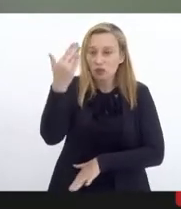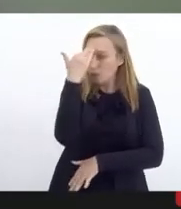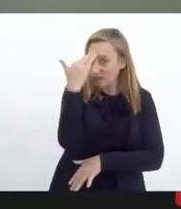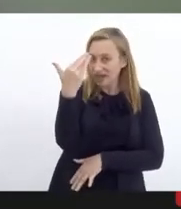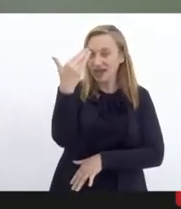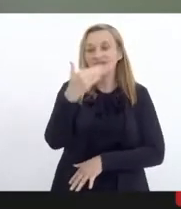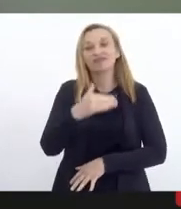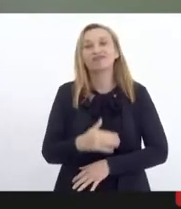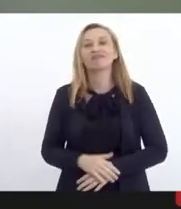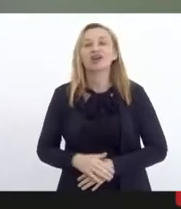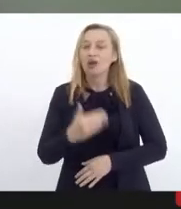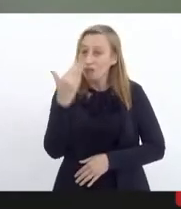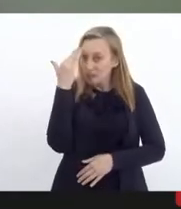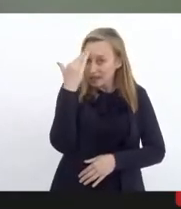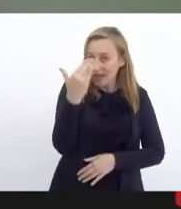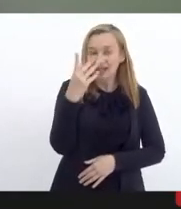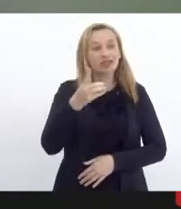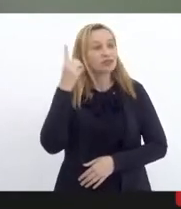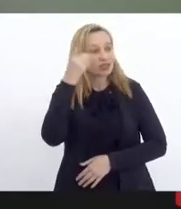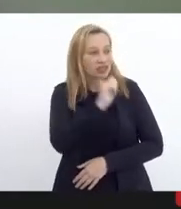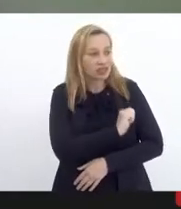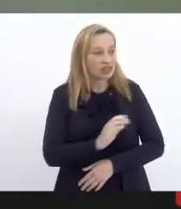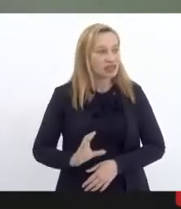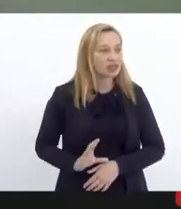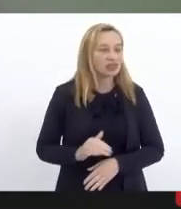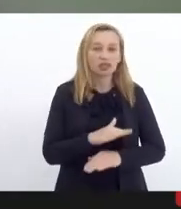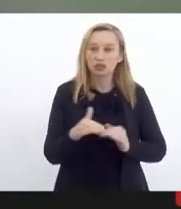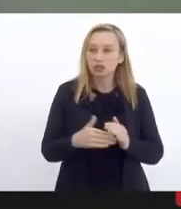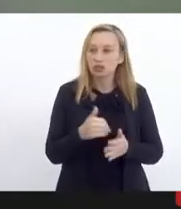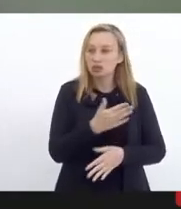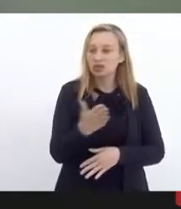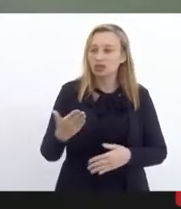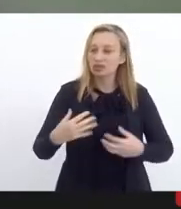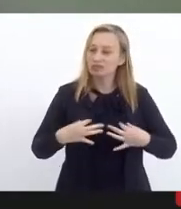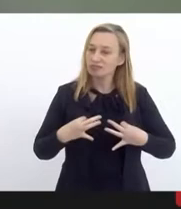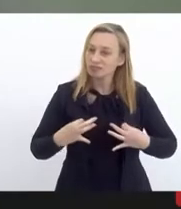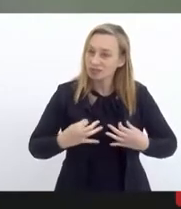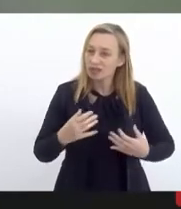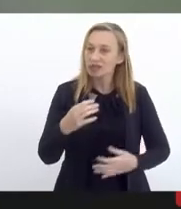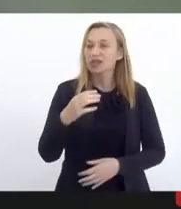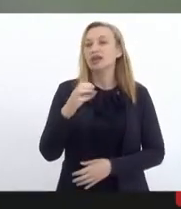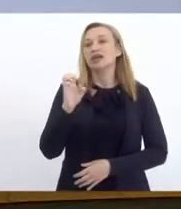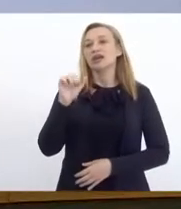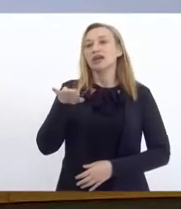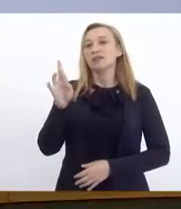obrigado, muito obrigado, deputado André Ceciliano, em presente, e contem conosco, contem com a Embrapa.